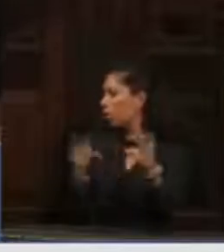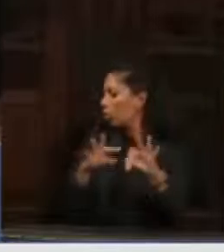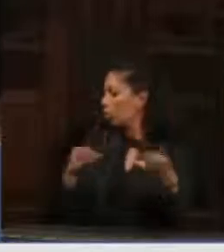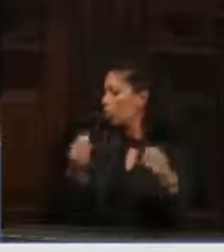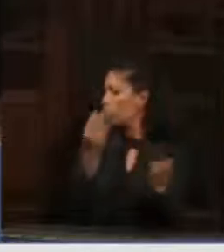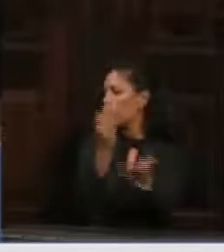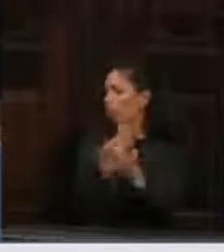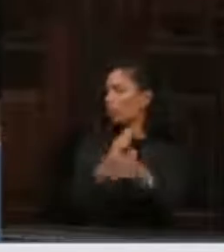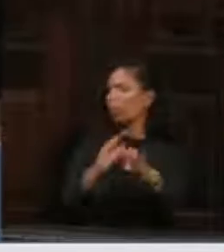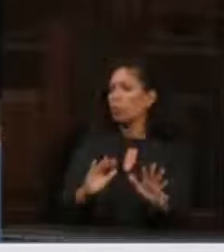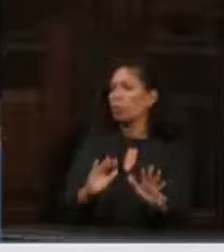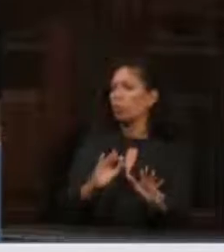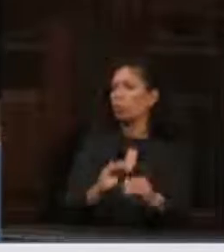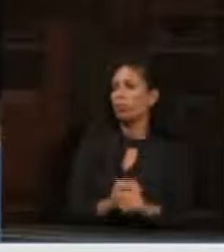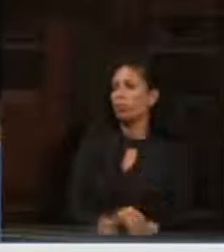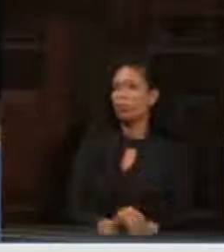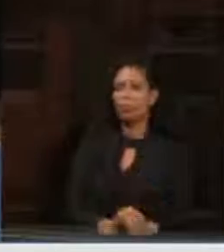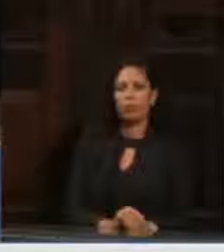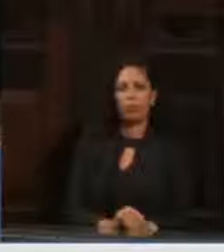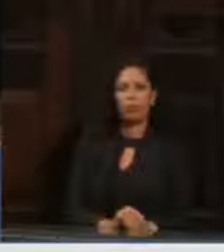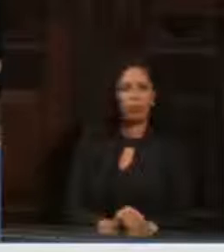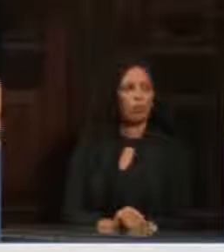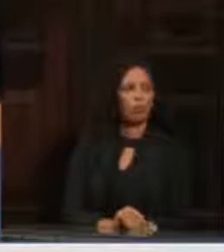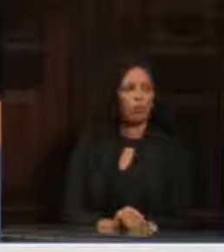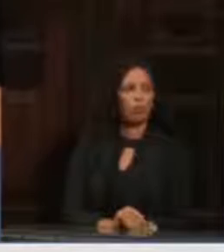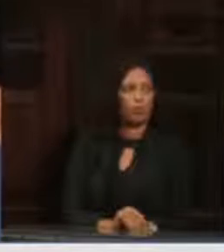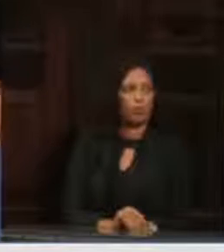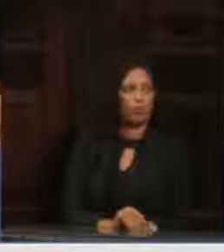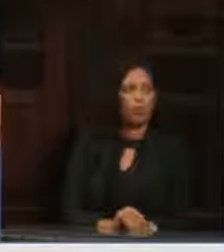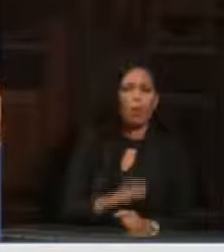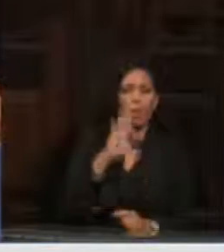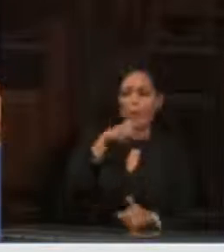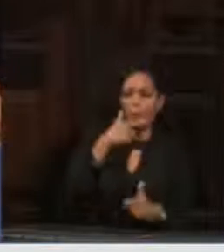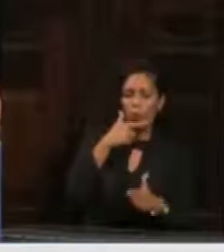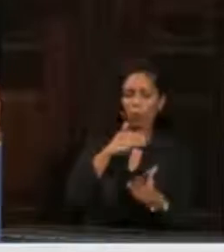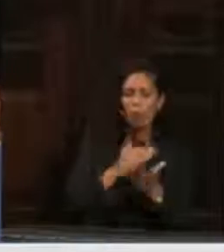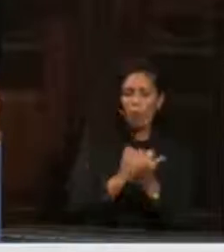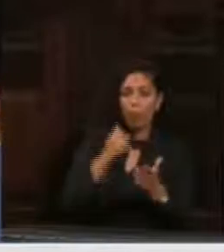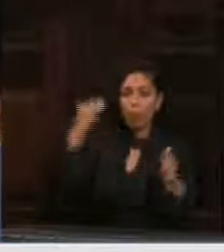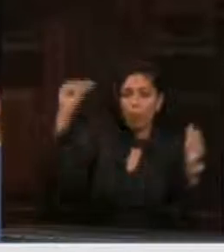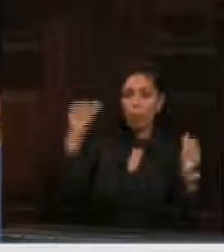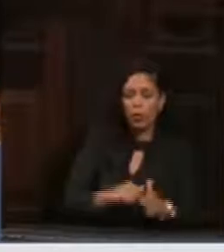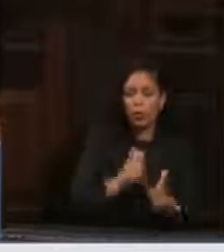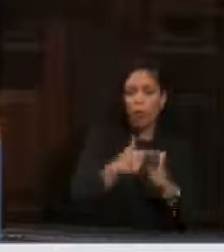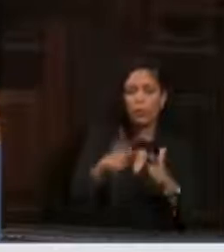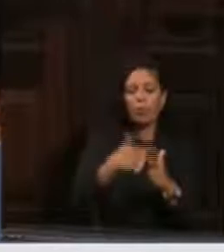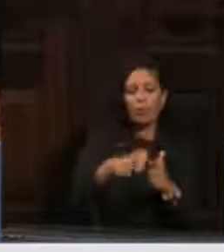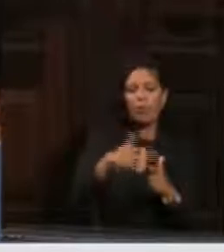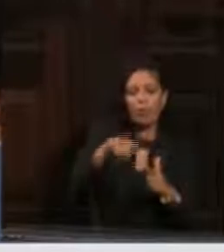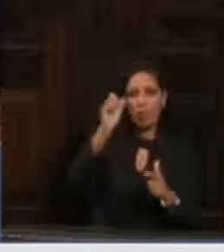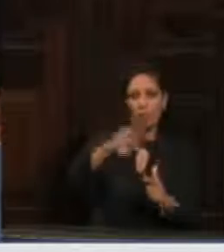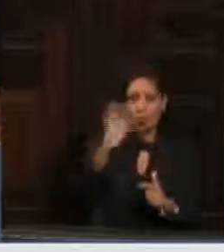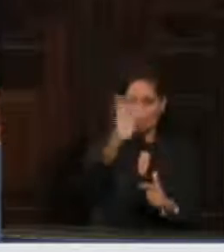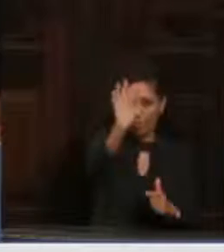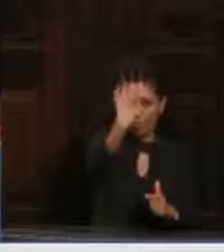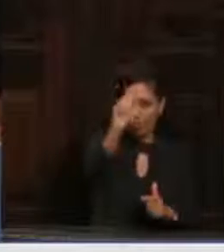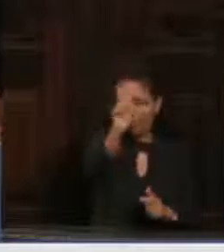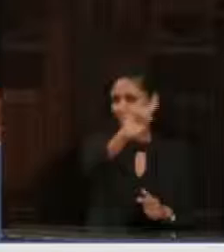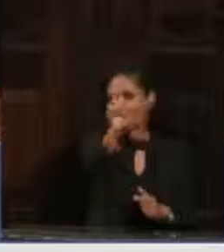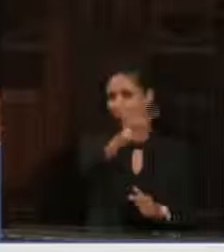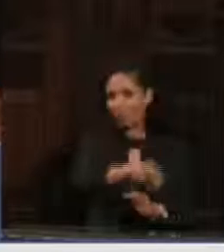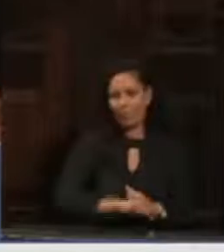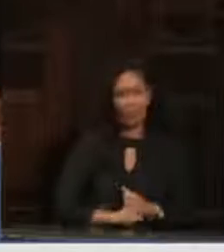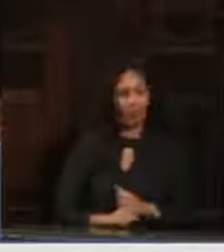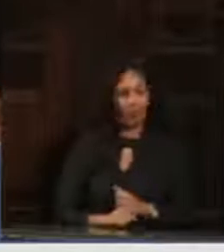gente sabe que o maior problema não são as favelas e nem a periferia. Isso não